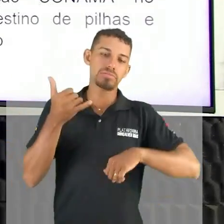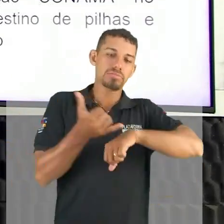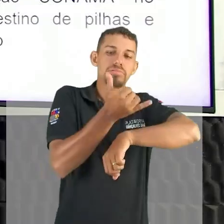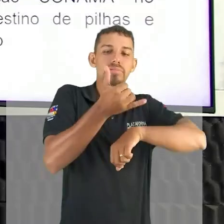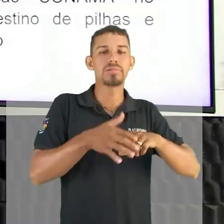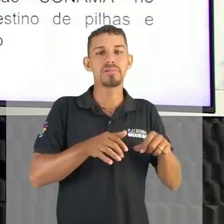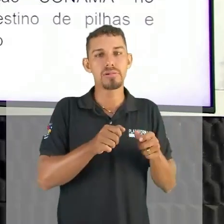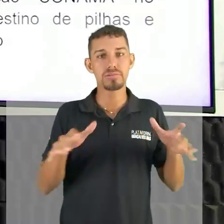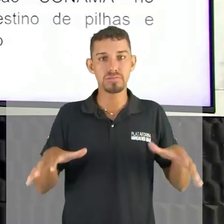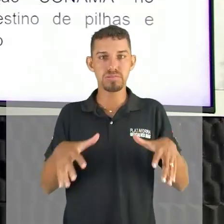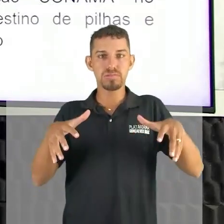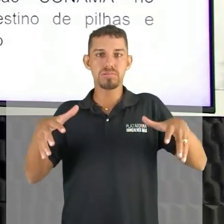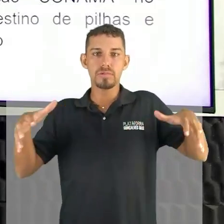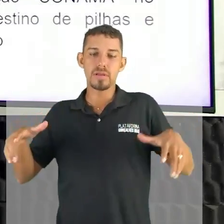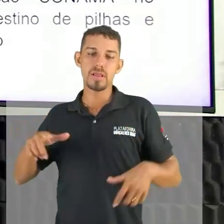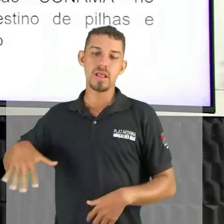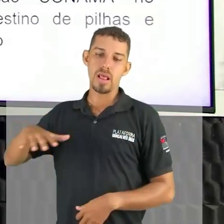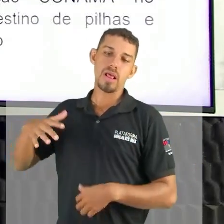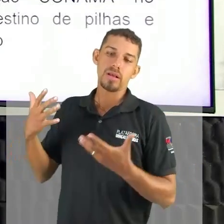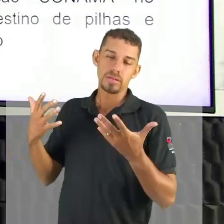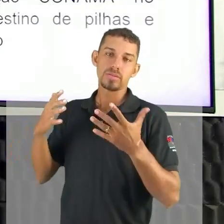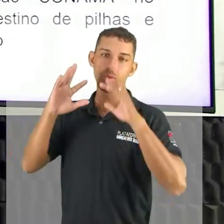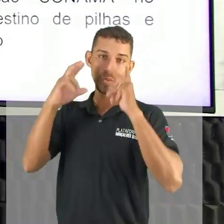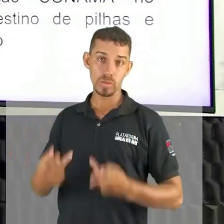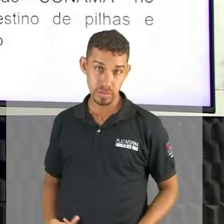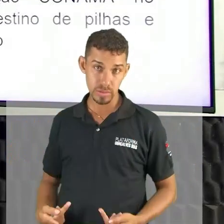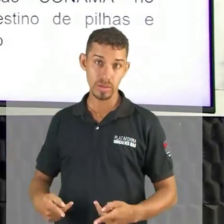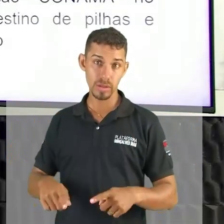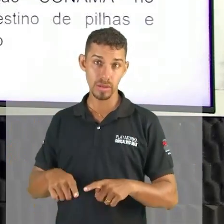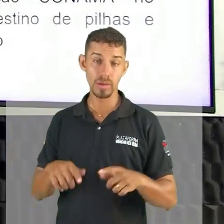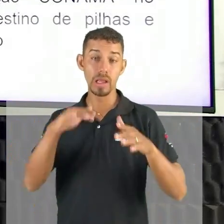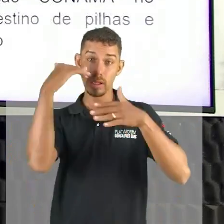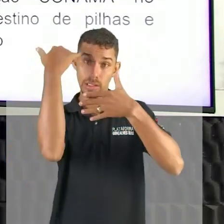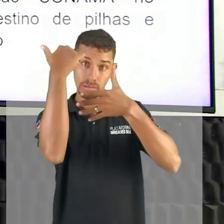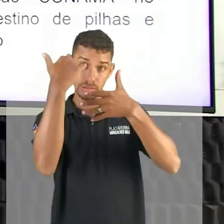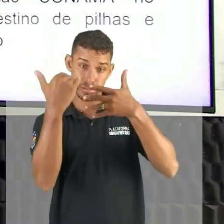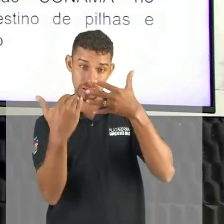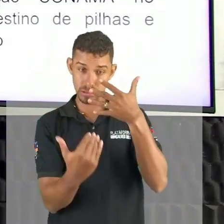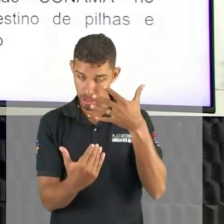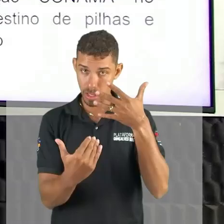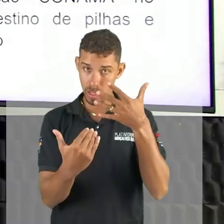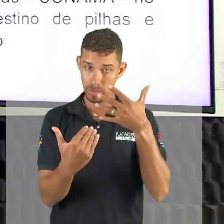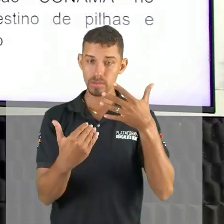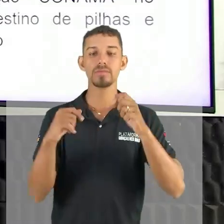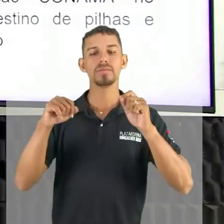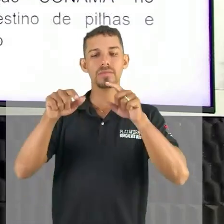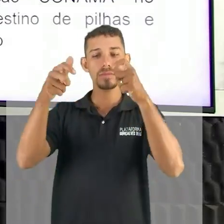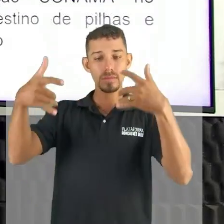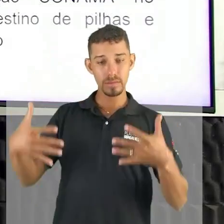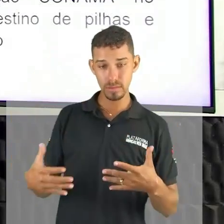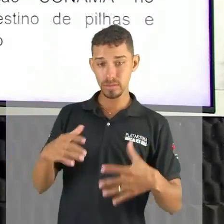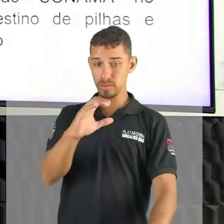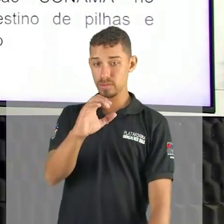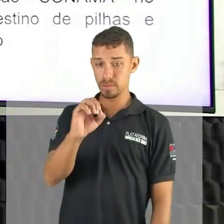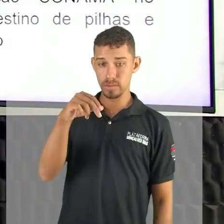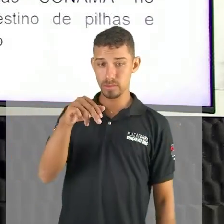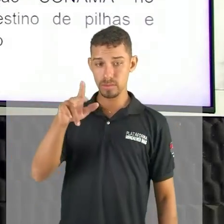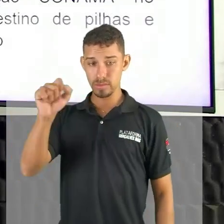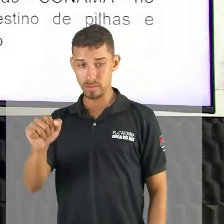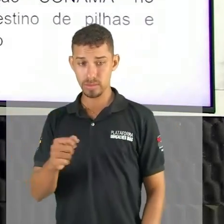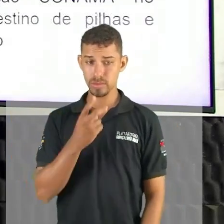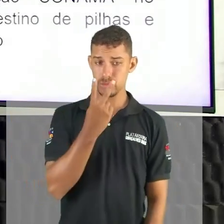seres humanos, por meio da cadeia alimentar. A legislação vigente, que é a resolução do CONAMA, do